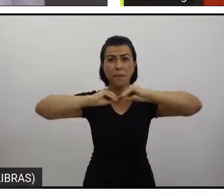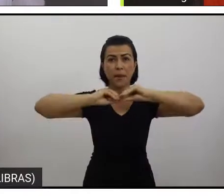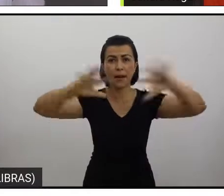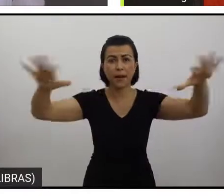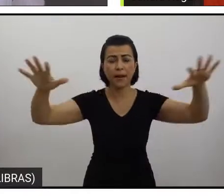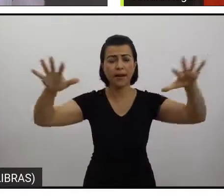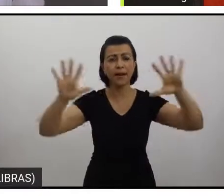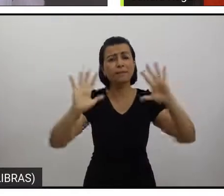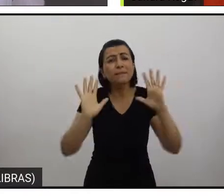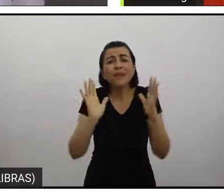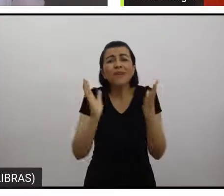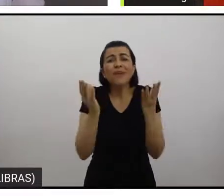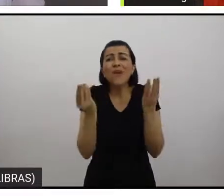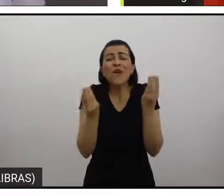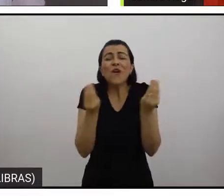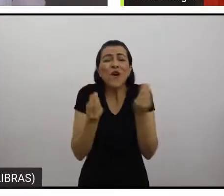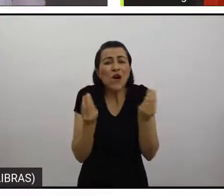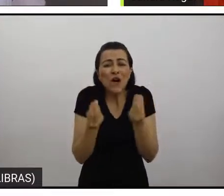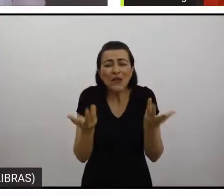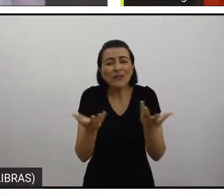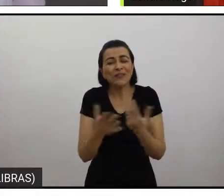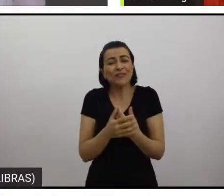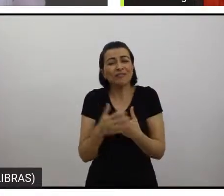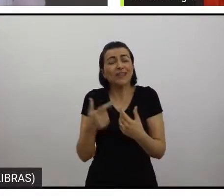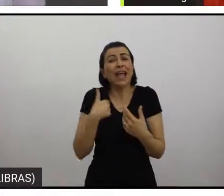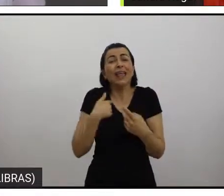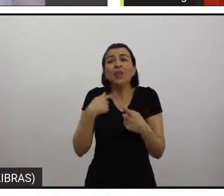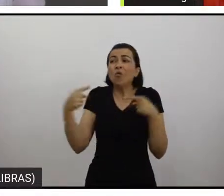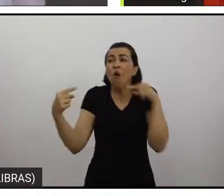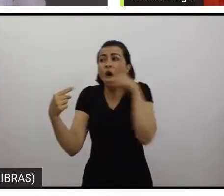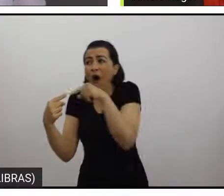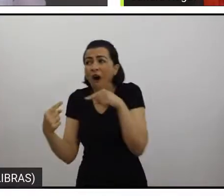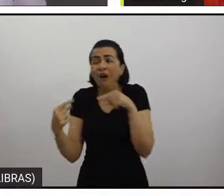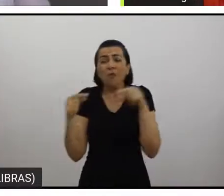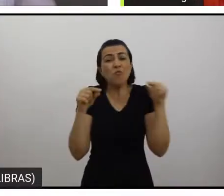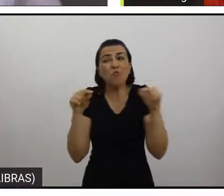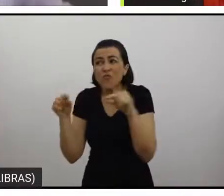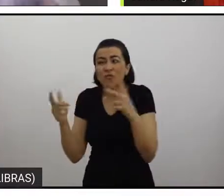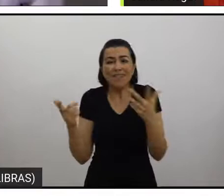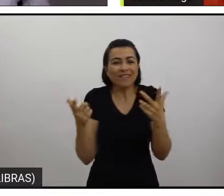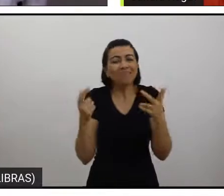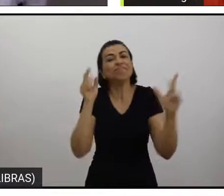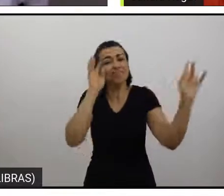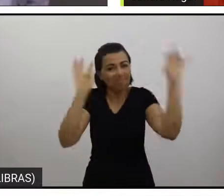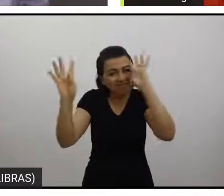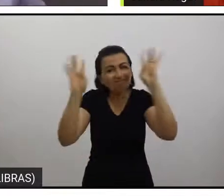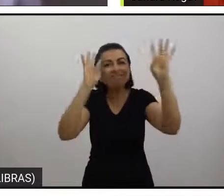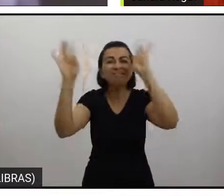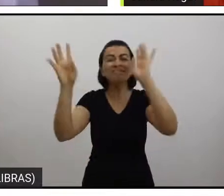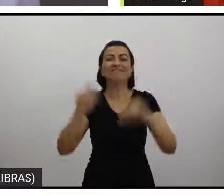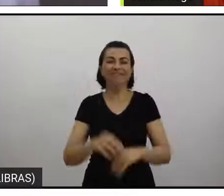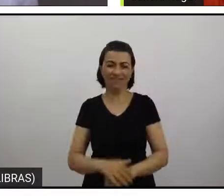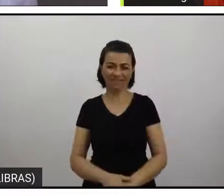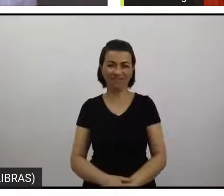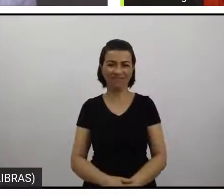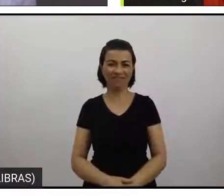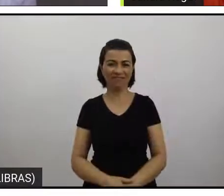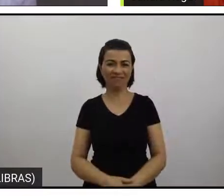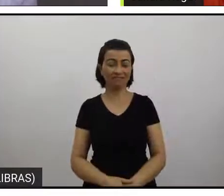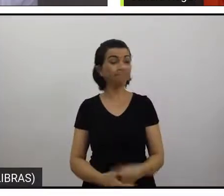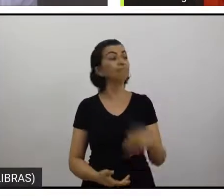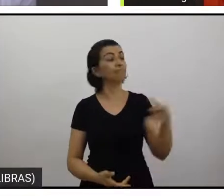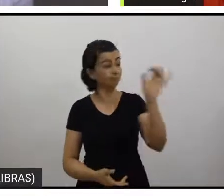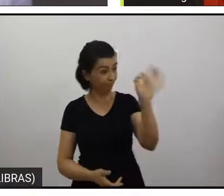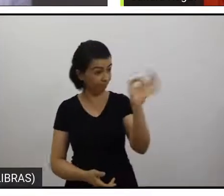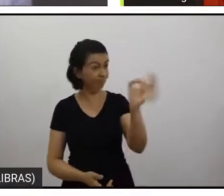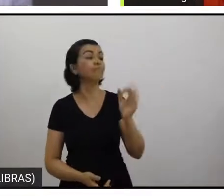relação àquilo? Né? São essas as perguntas, digamos assim. E que abre bastante para o que a gente estava conversando.